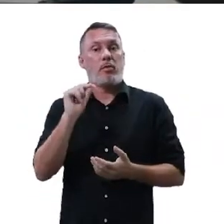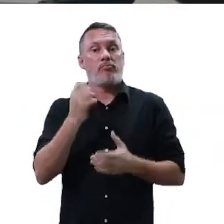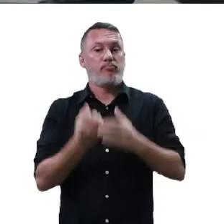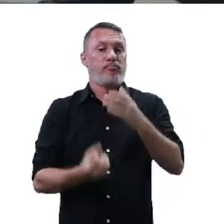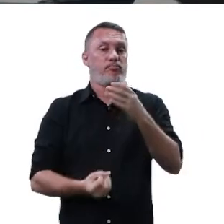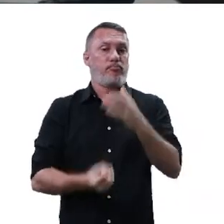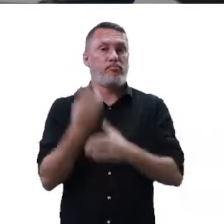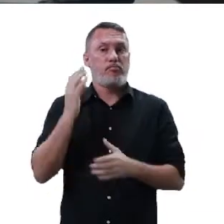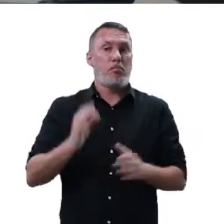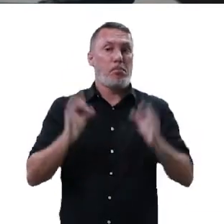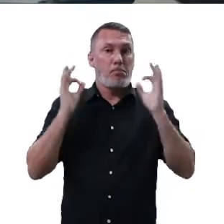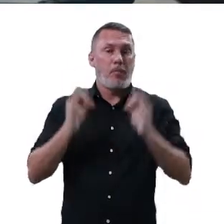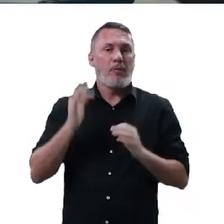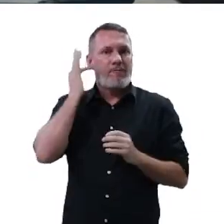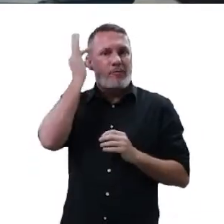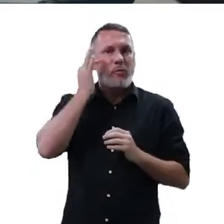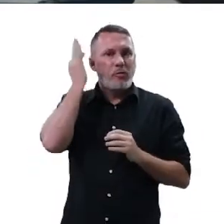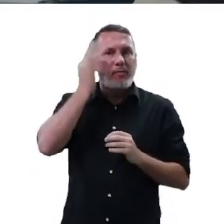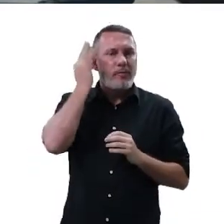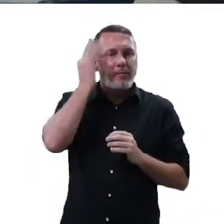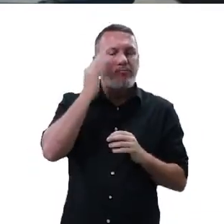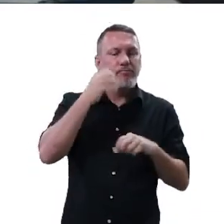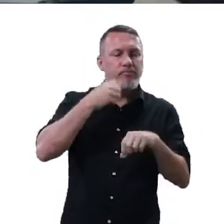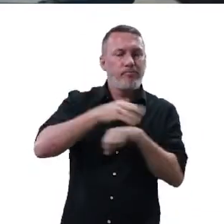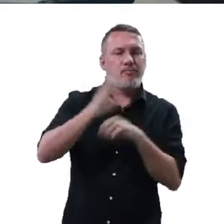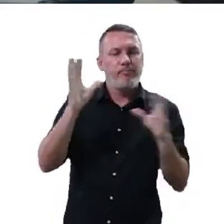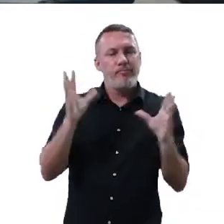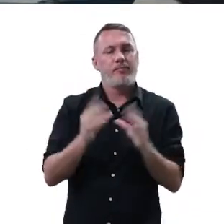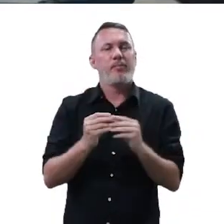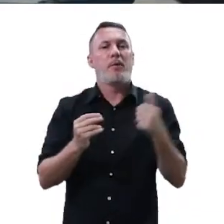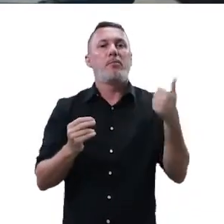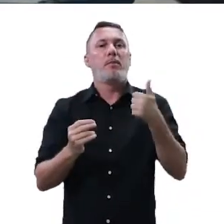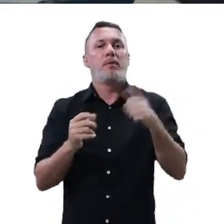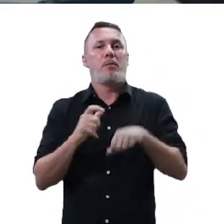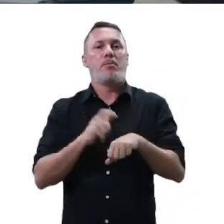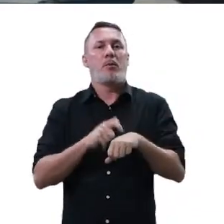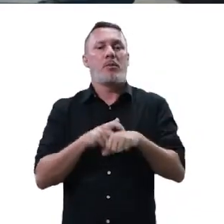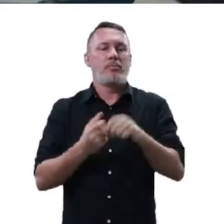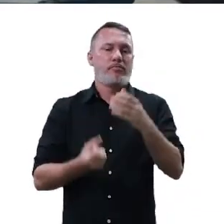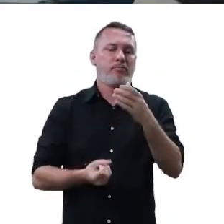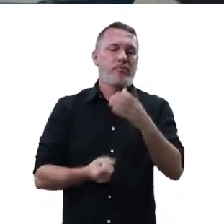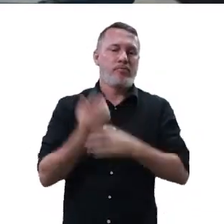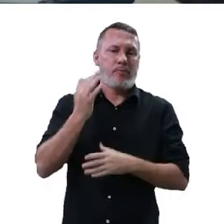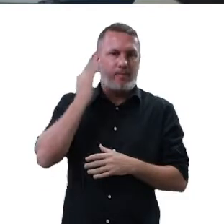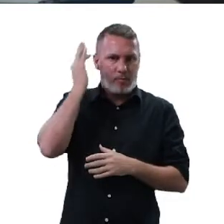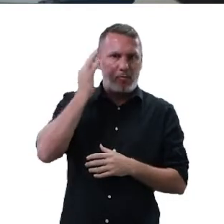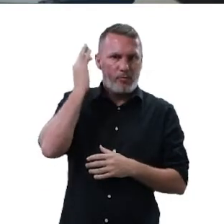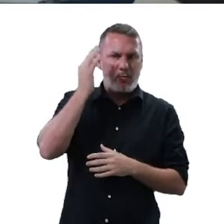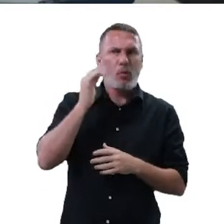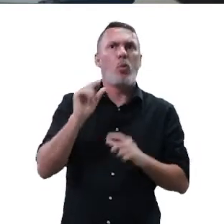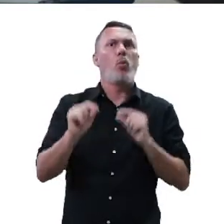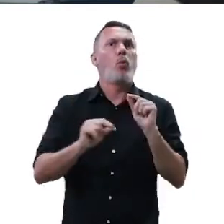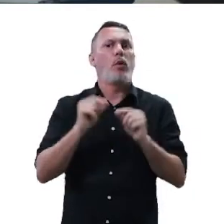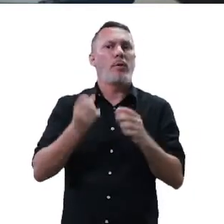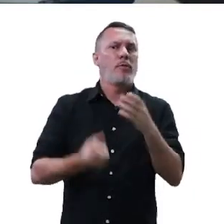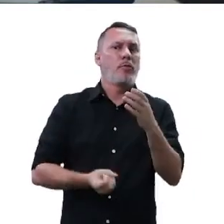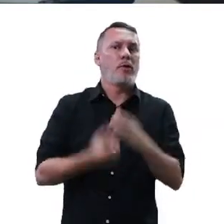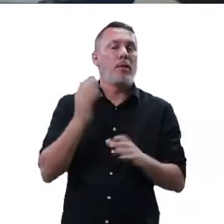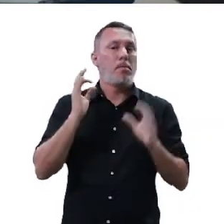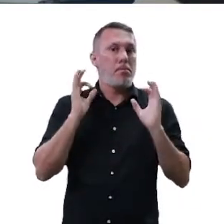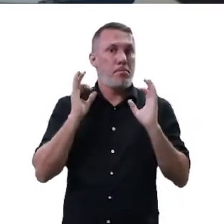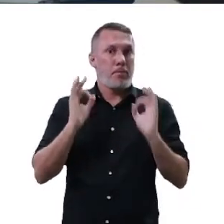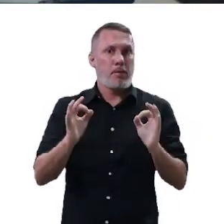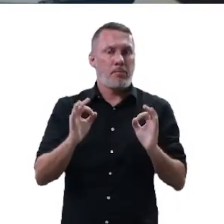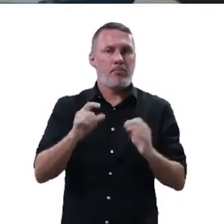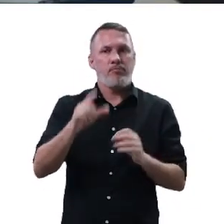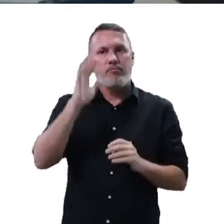então, temos o surgimento da filosofia. Nós vamos falar um pouquinho sobre esse primeiro momento da filosofia, ou seja, quando